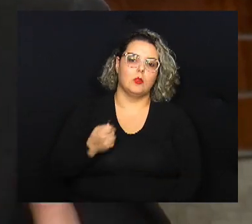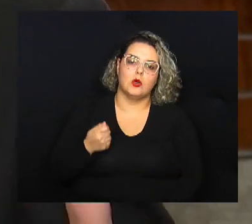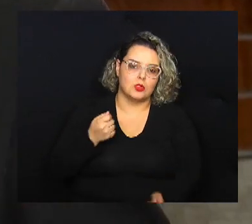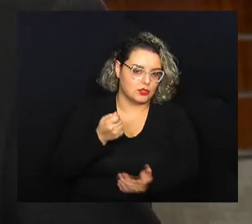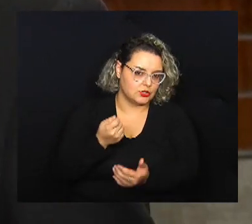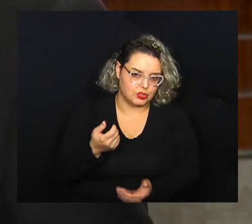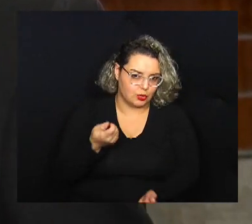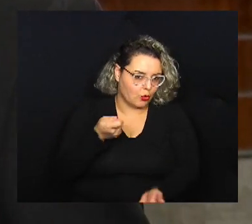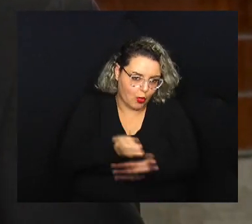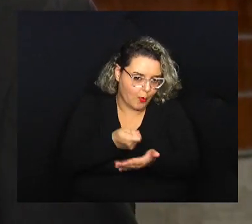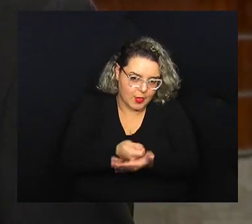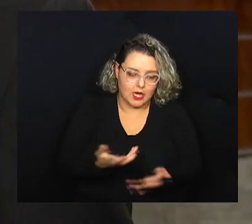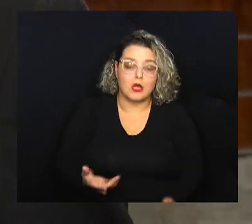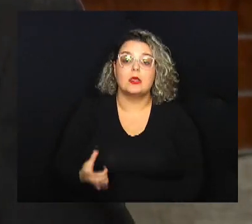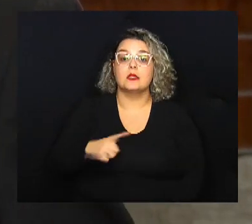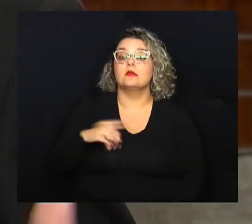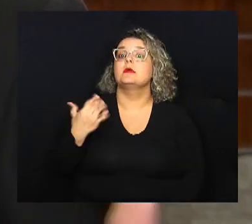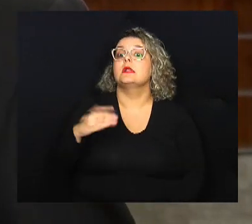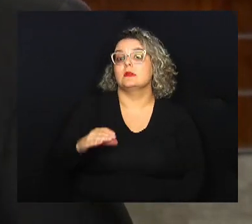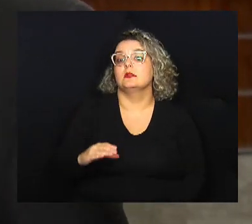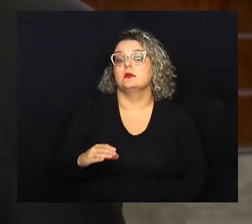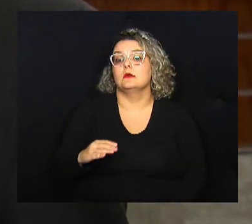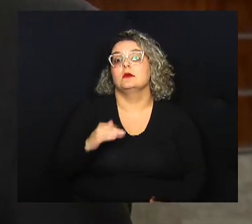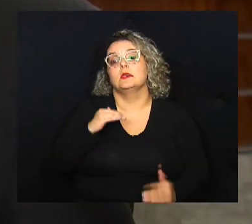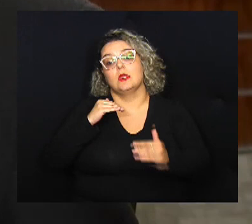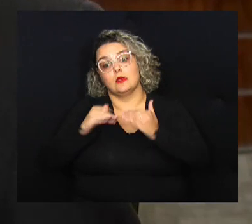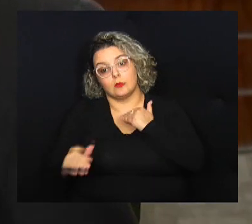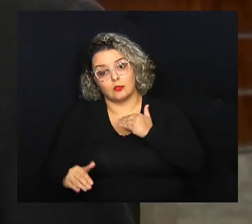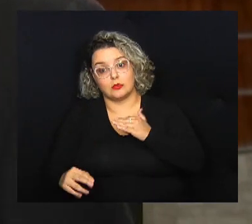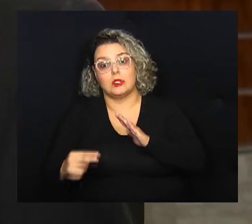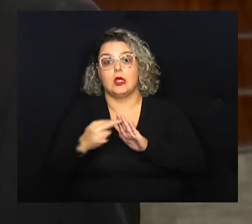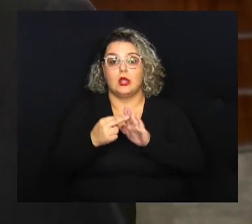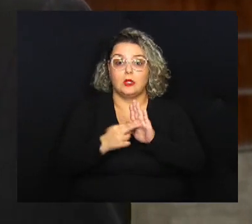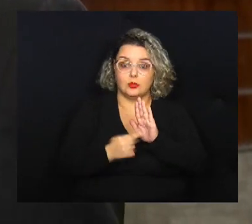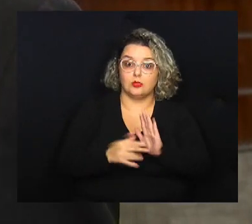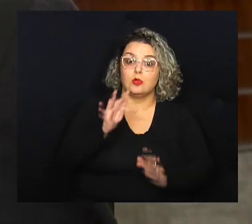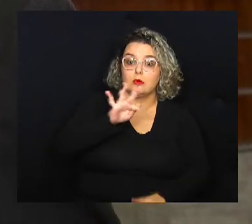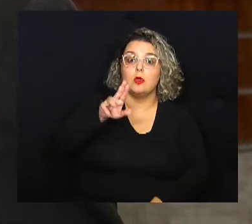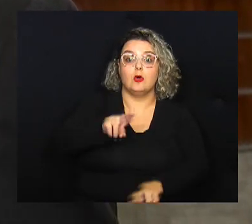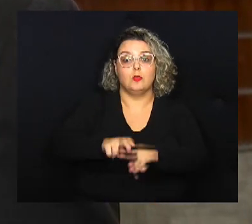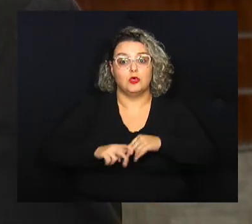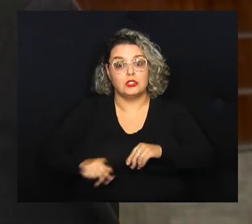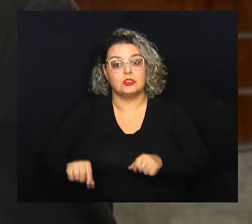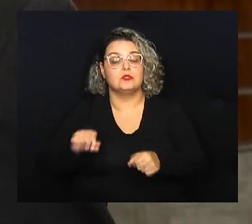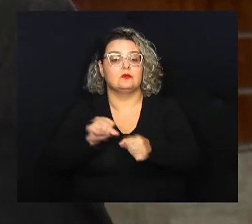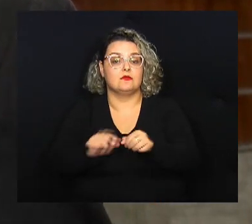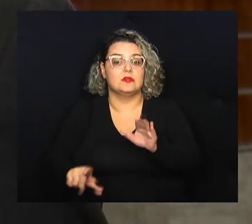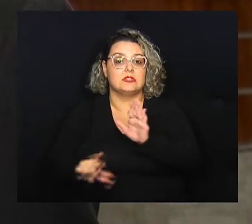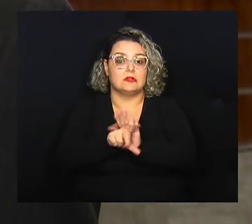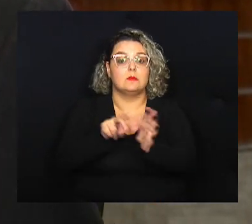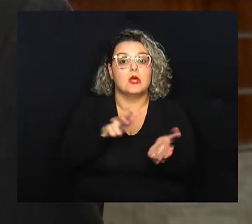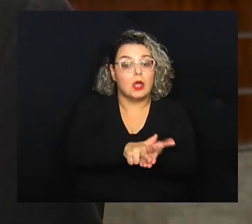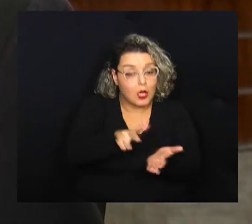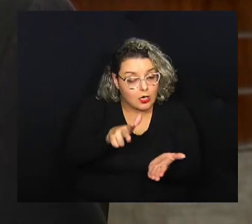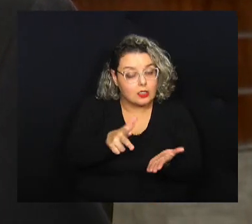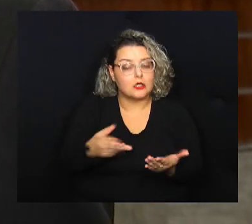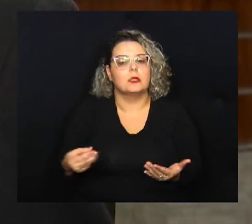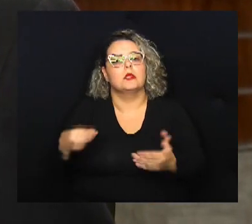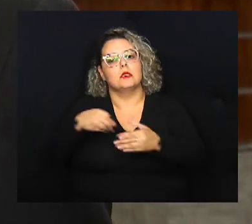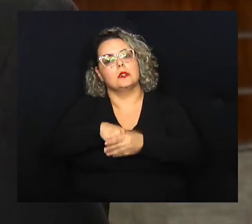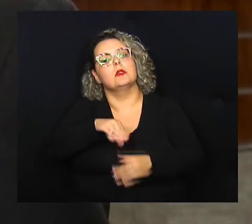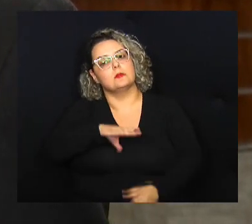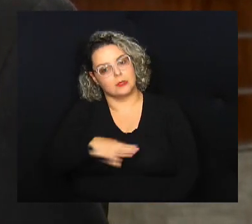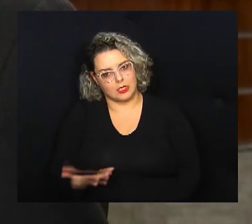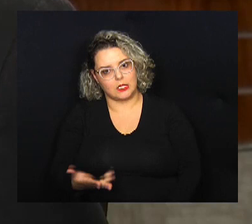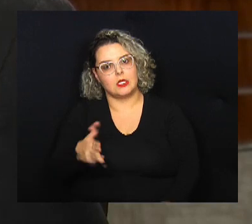houve casos de lançamento e isso contraria a norma federal. Por isso eu fiz essa lei para regulamentar e trazer dentro dos municípios